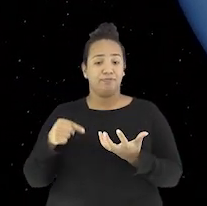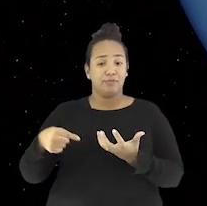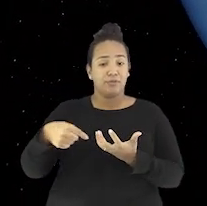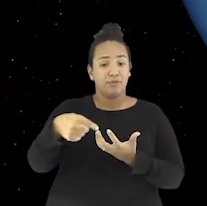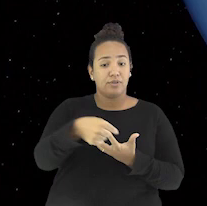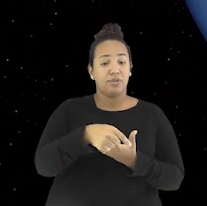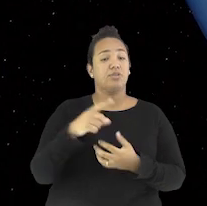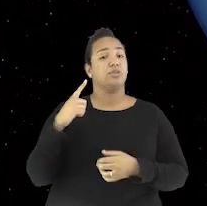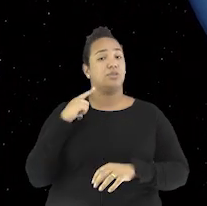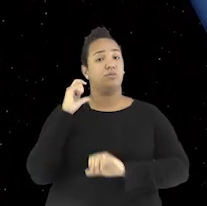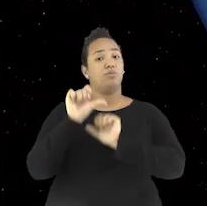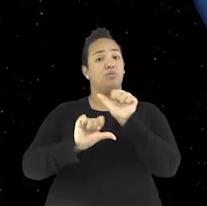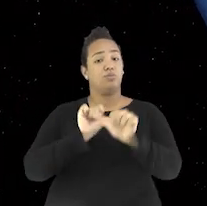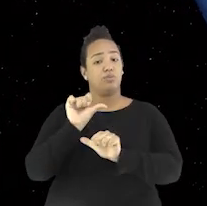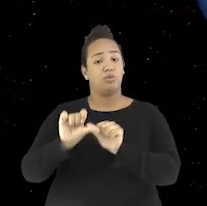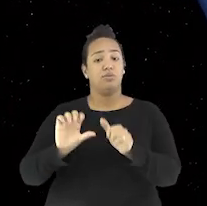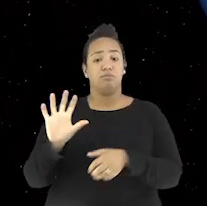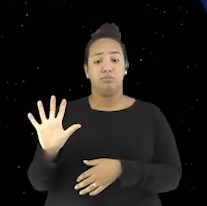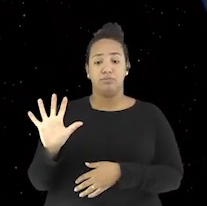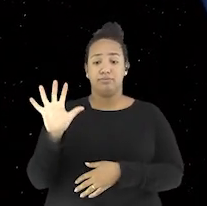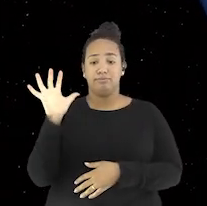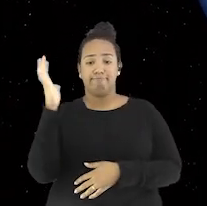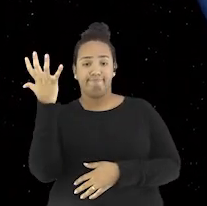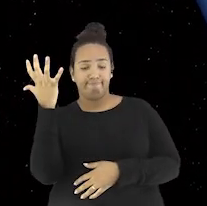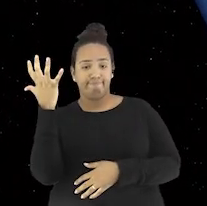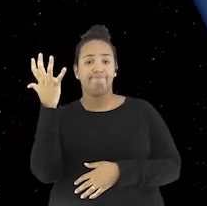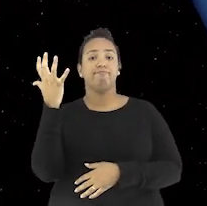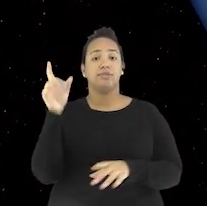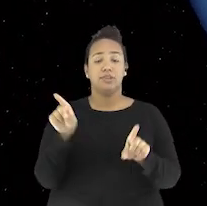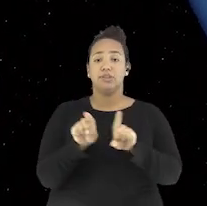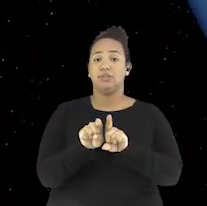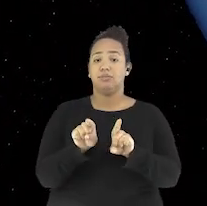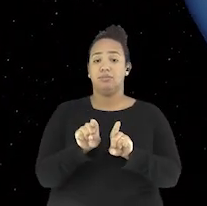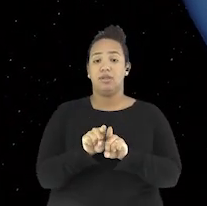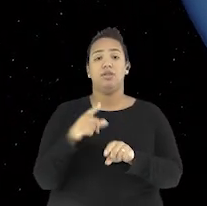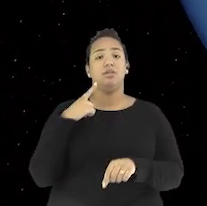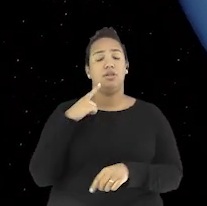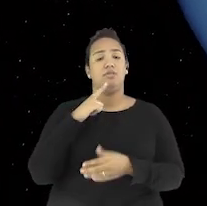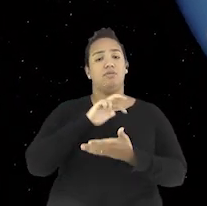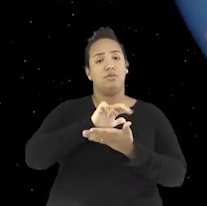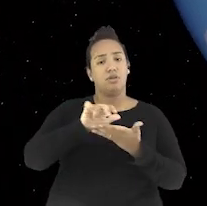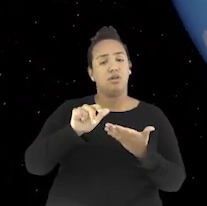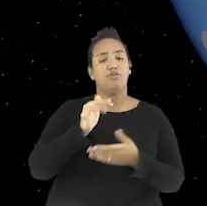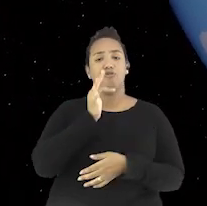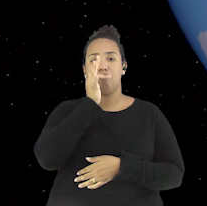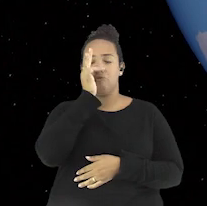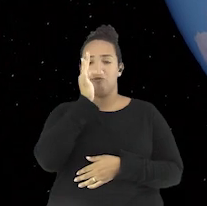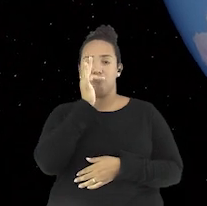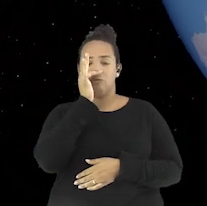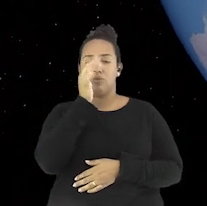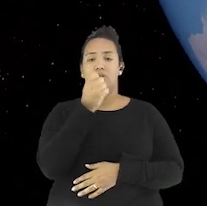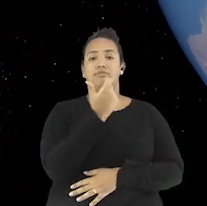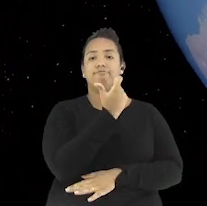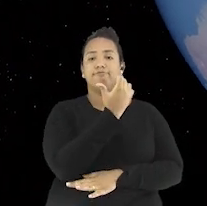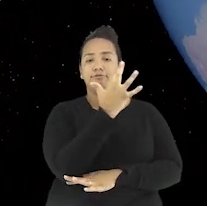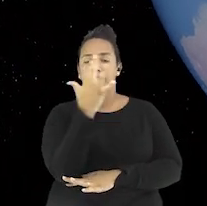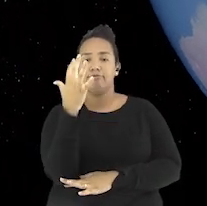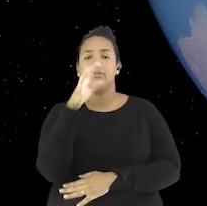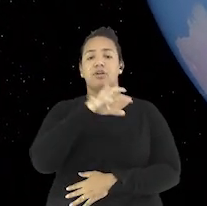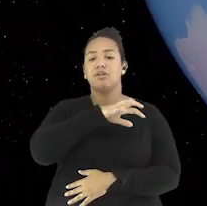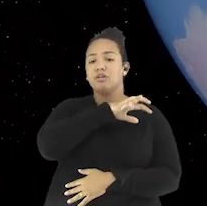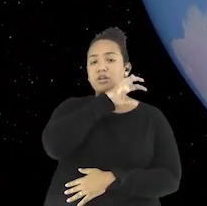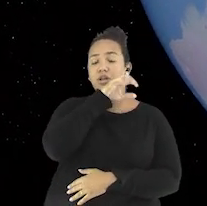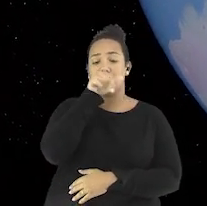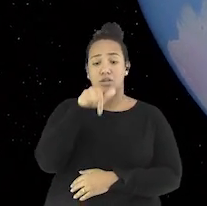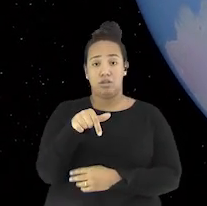sofre diretamente com as mudanças climáticas que afetam sua paisagem, sua fauna e flora. Ambos os continentes